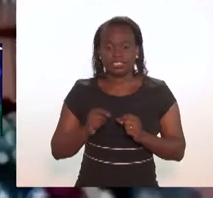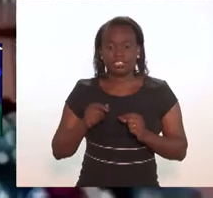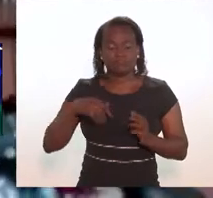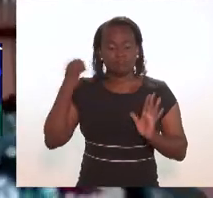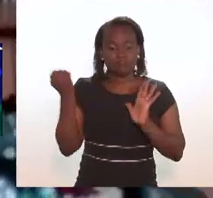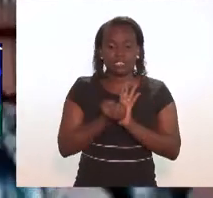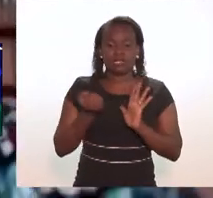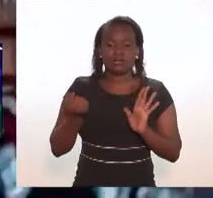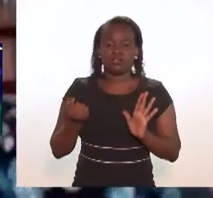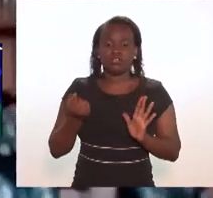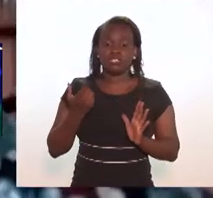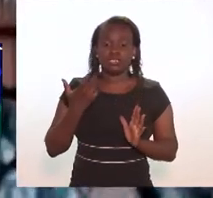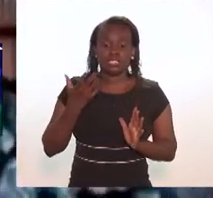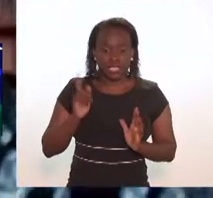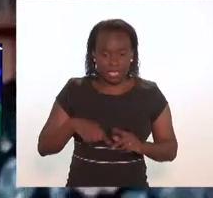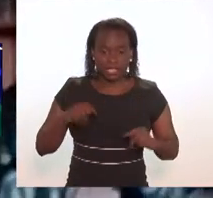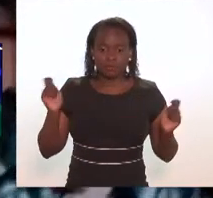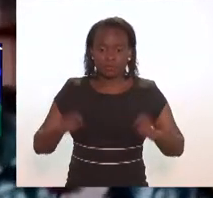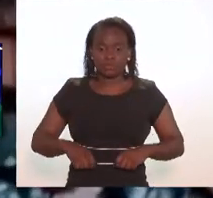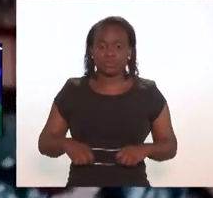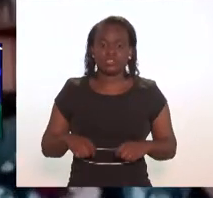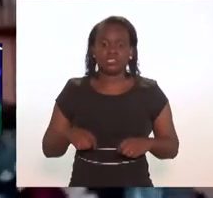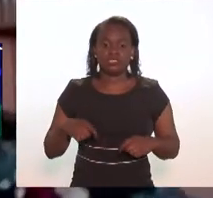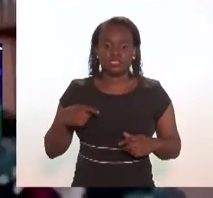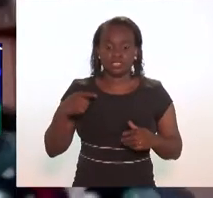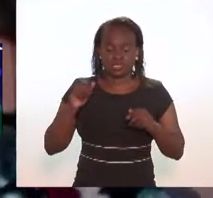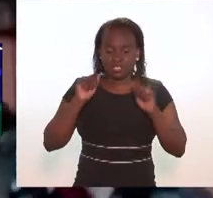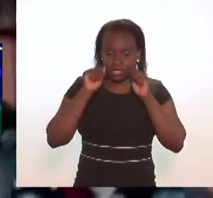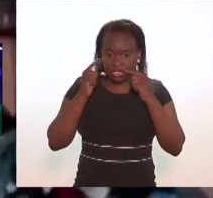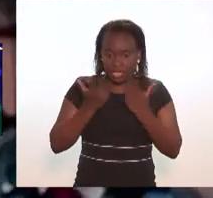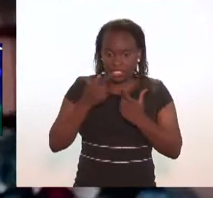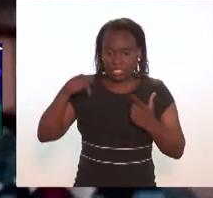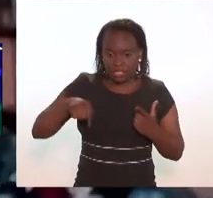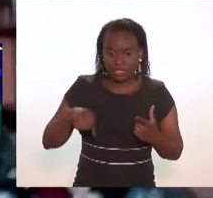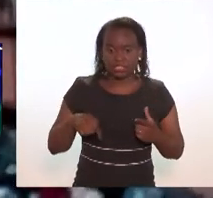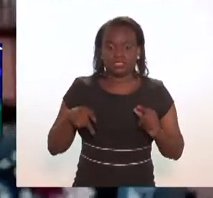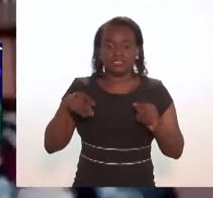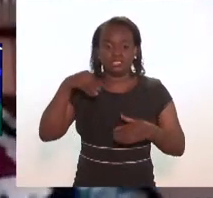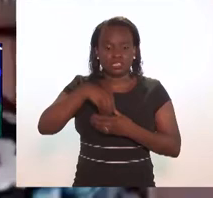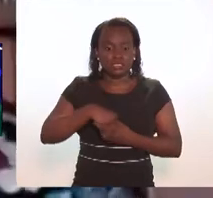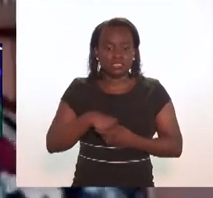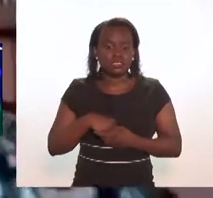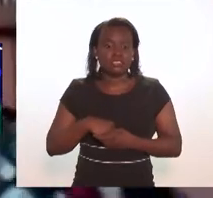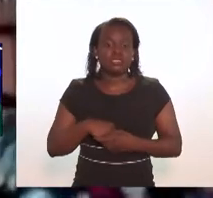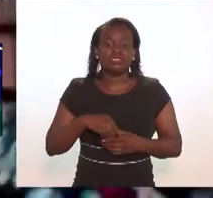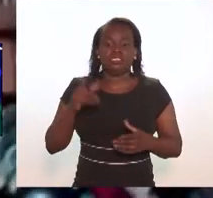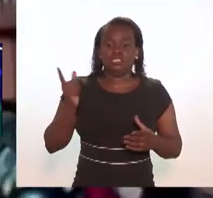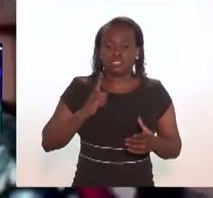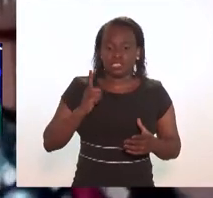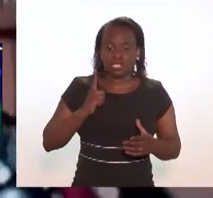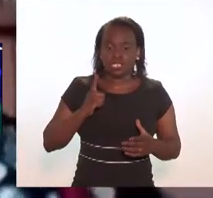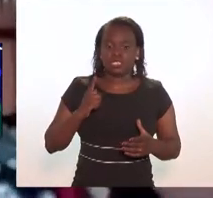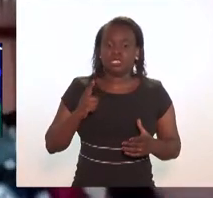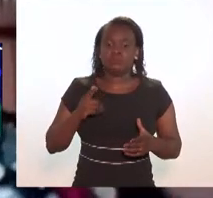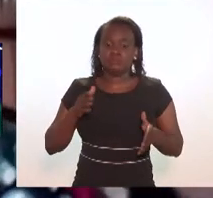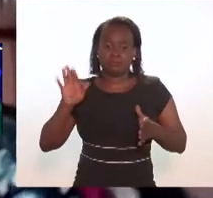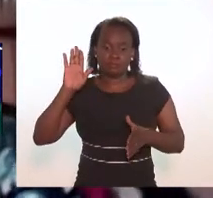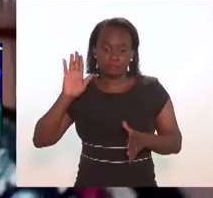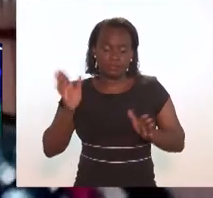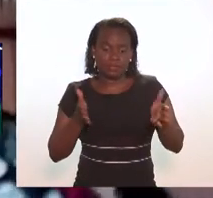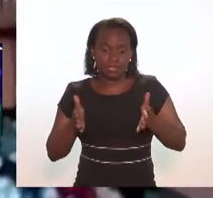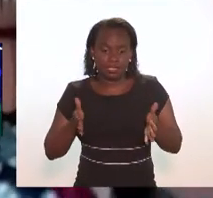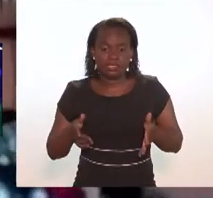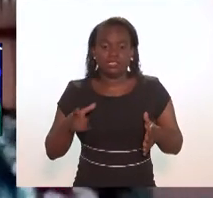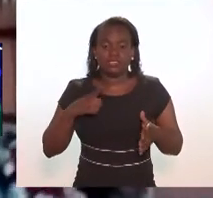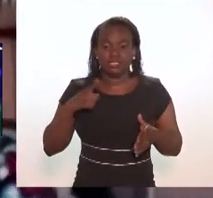marco de que é impossível que uma casa legislativa que tem nos seus parlamentares e no seu